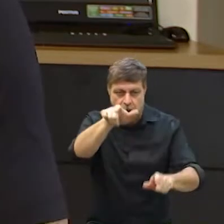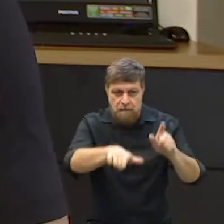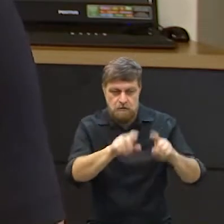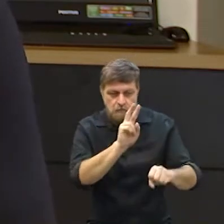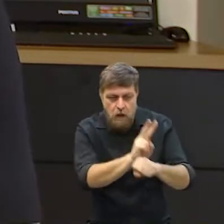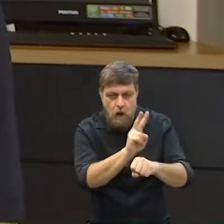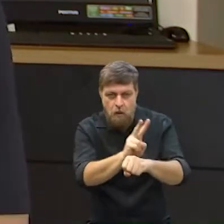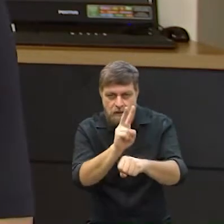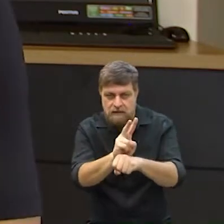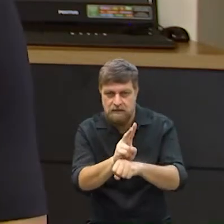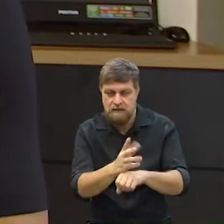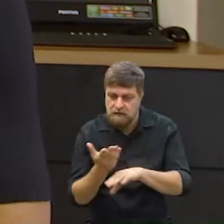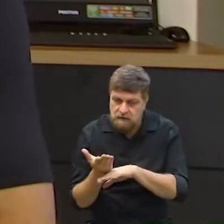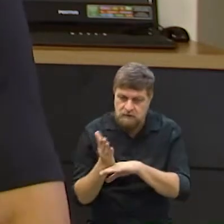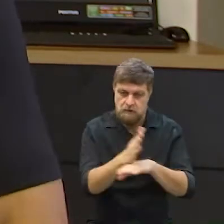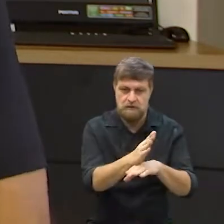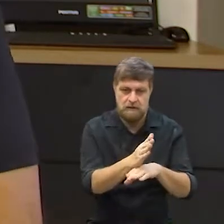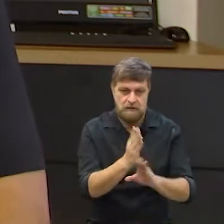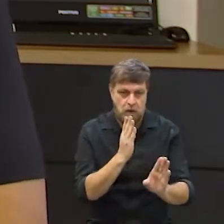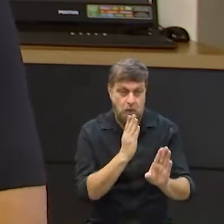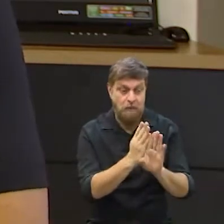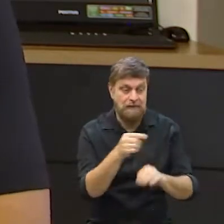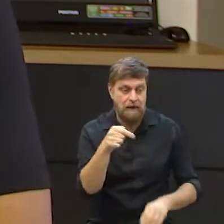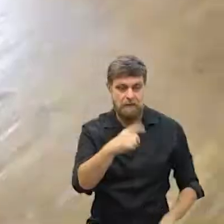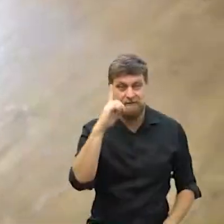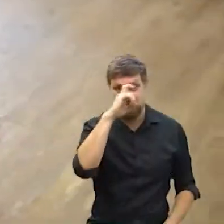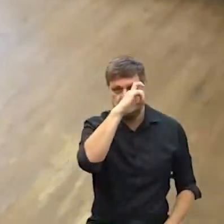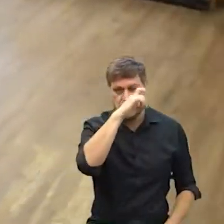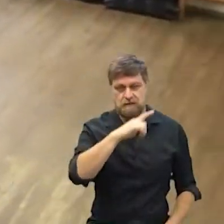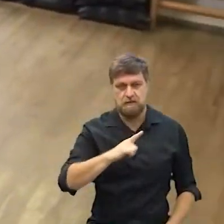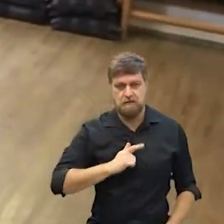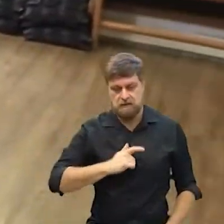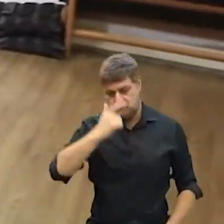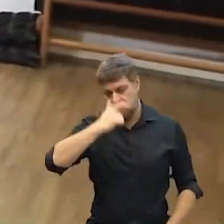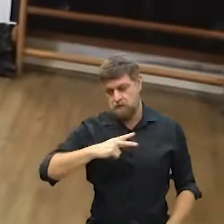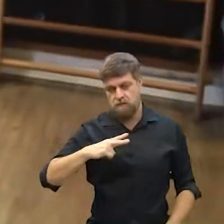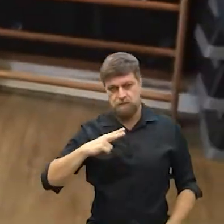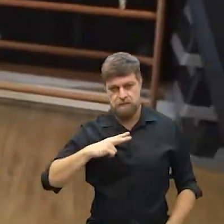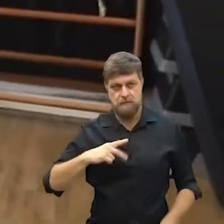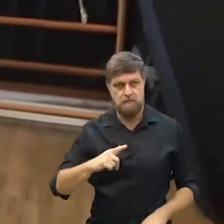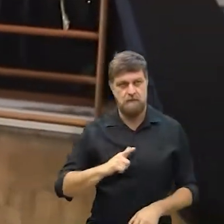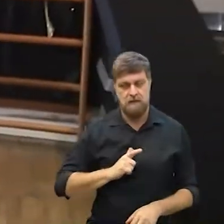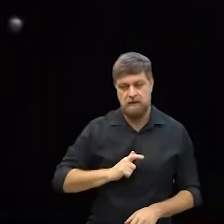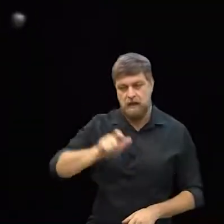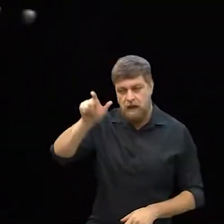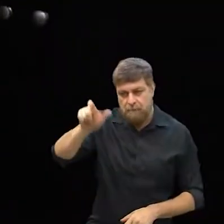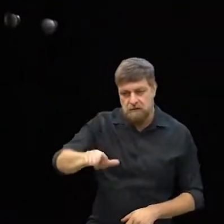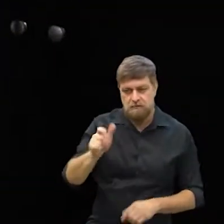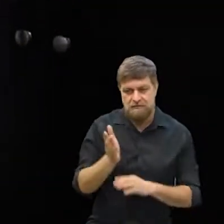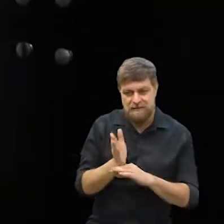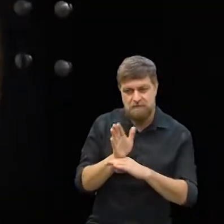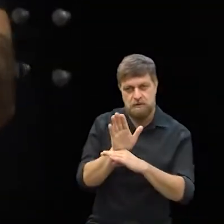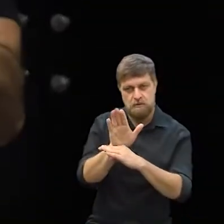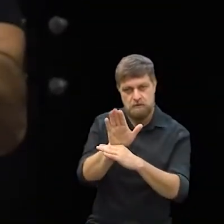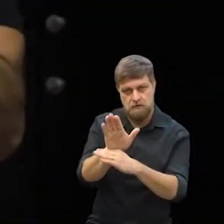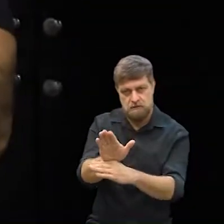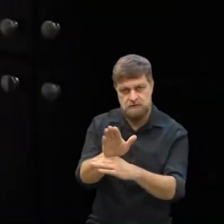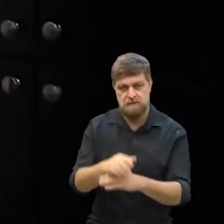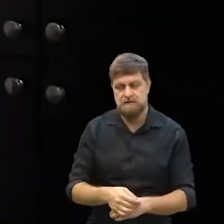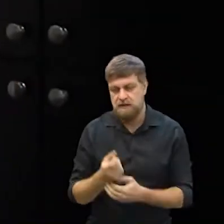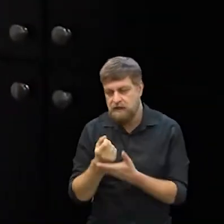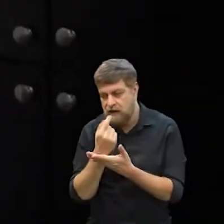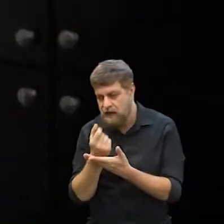cuidar das pessoas e identificar as dificuldades dela, né? Eu, particularmente, tinha um familiar que precisava de um